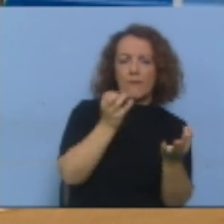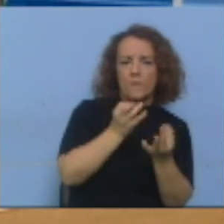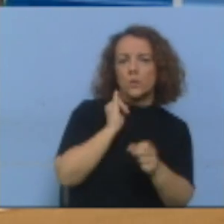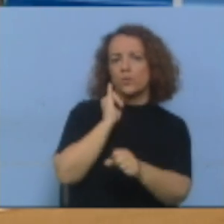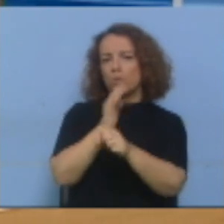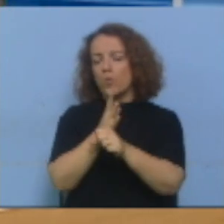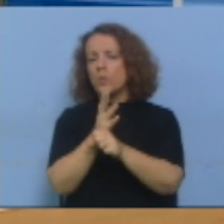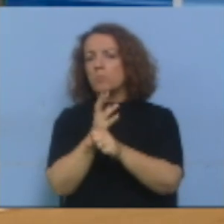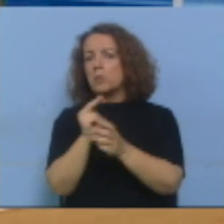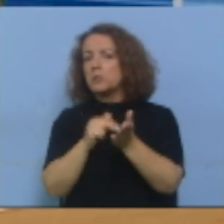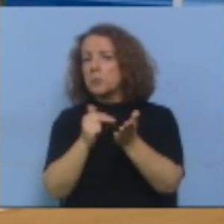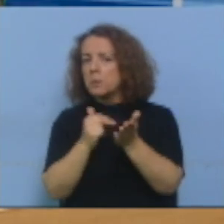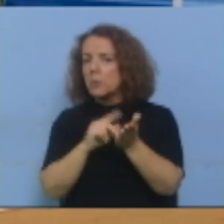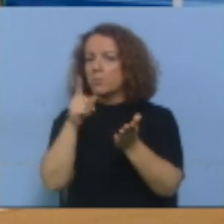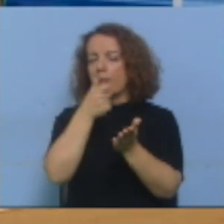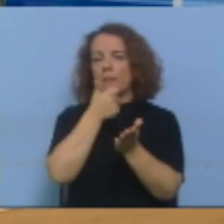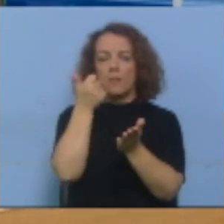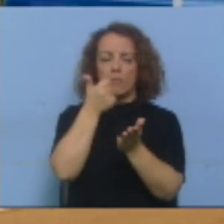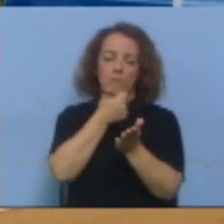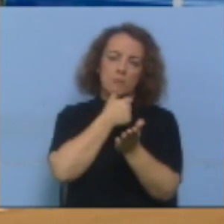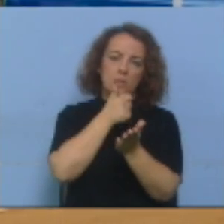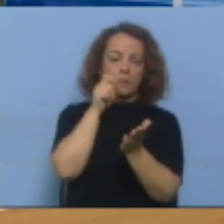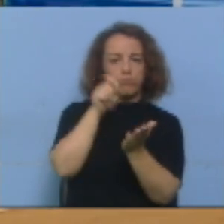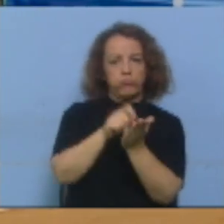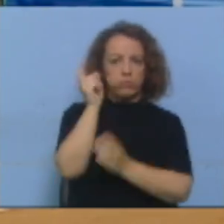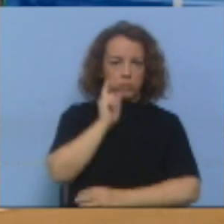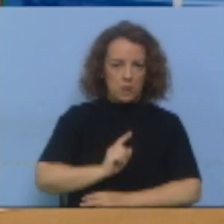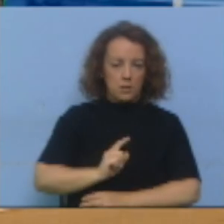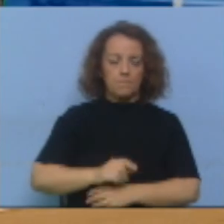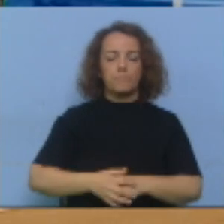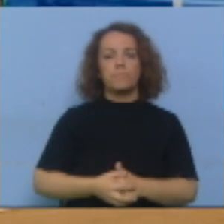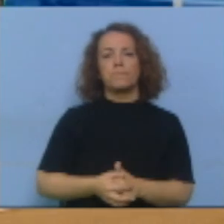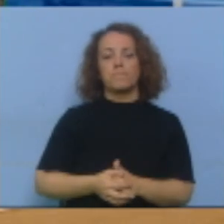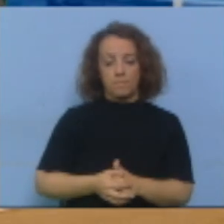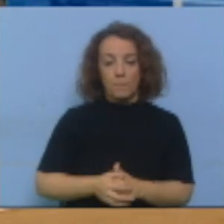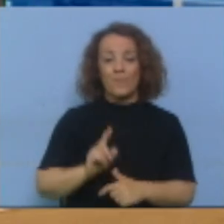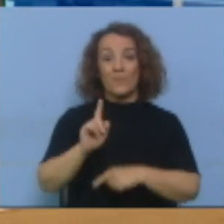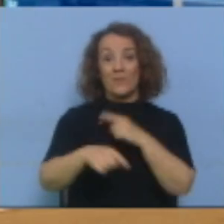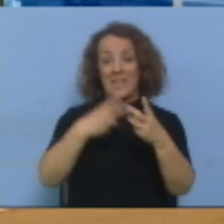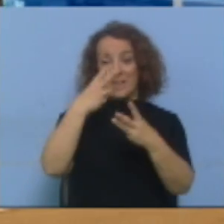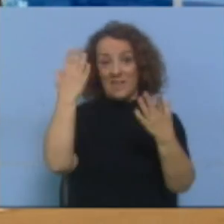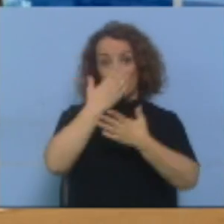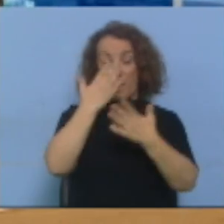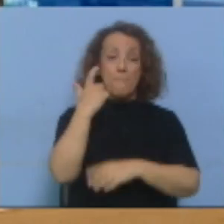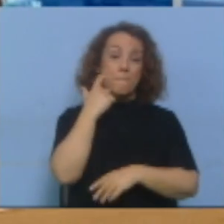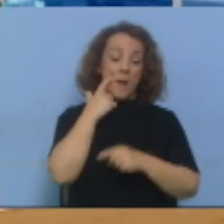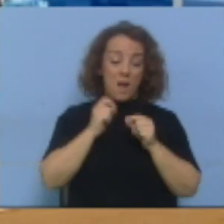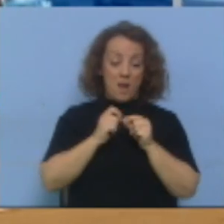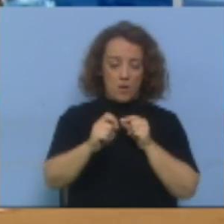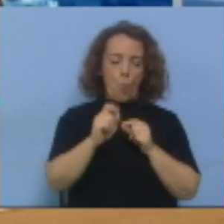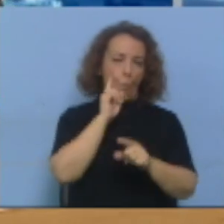poderem ter alguma segurança ao fixar a data. Depois, o Tríduo Pascal mantém-se, embora